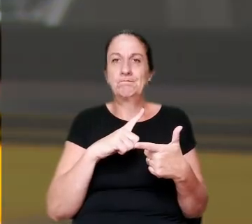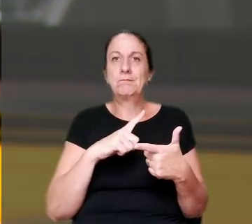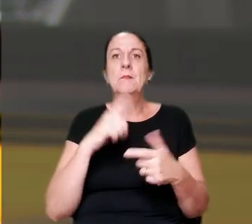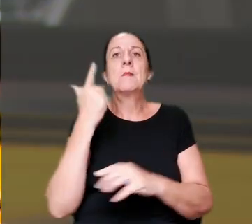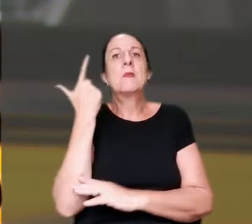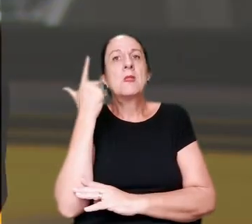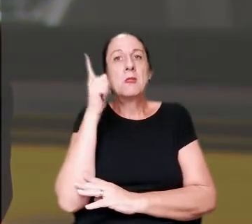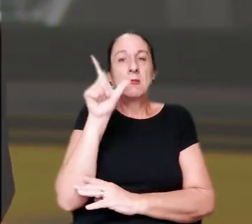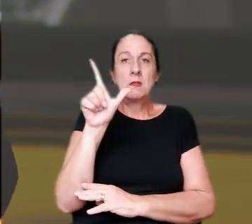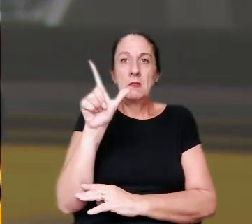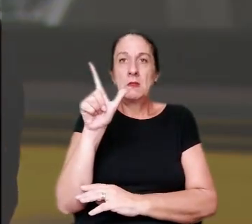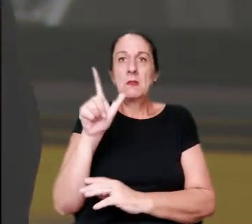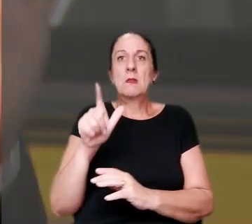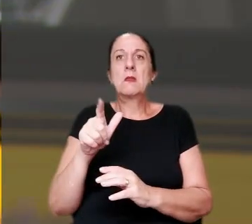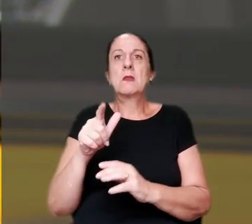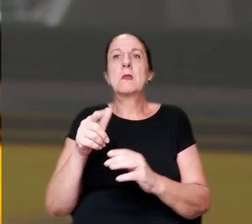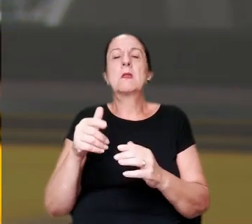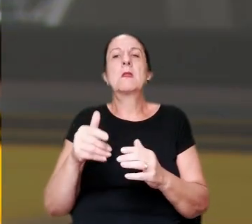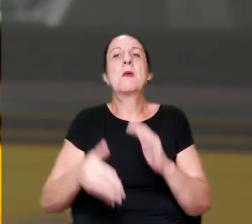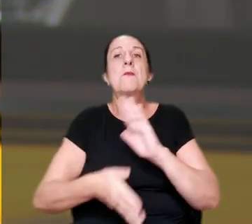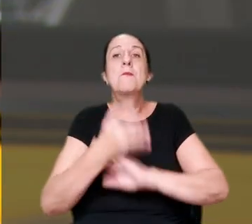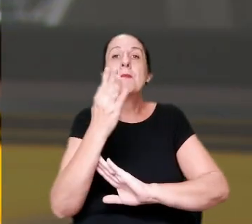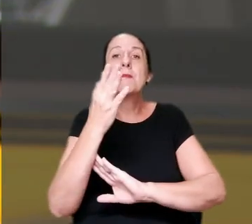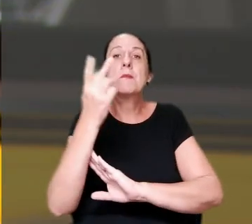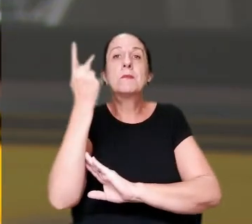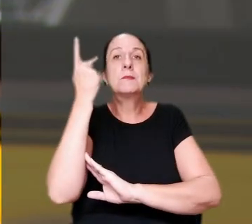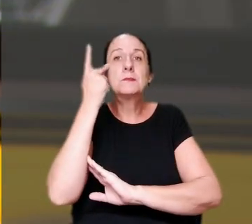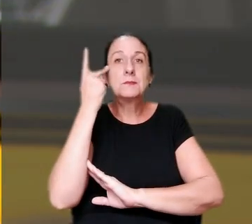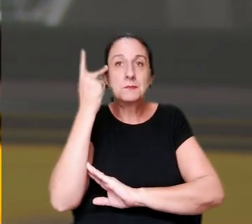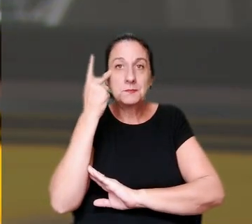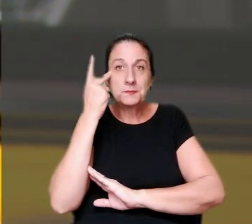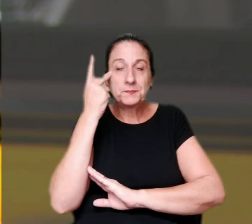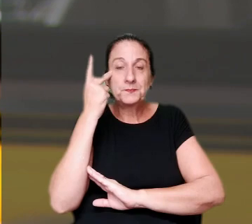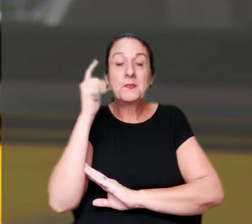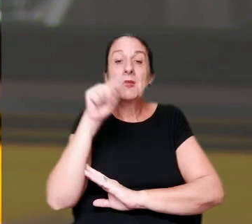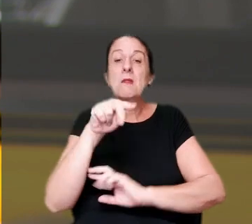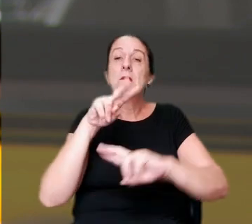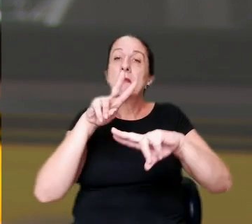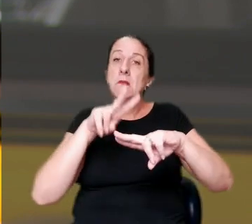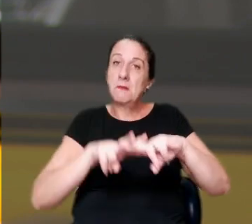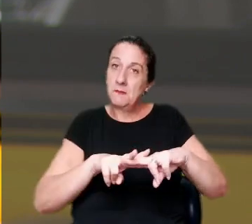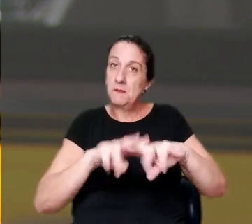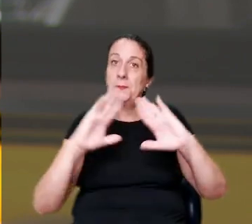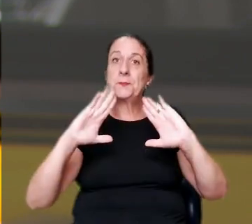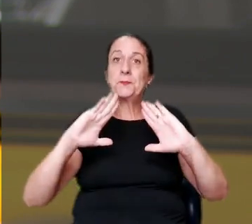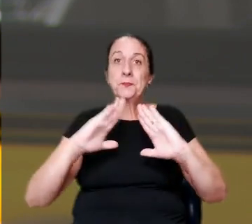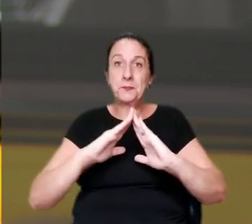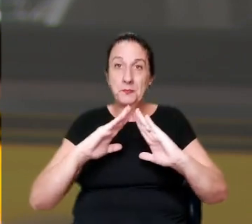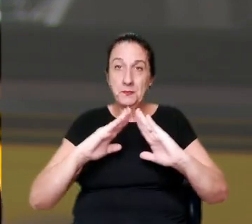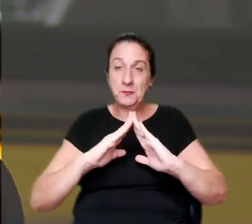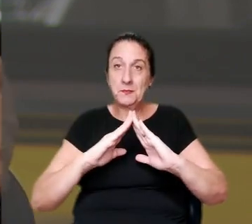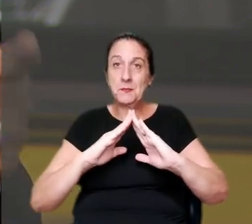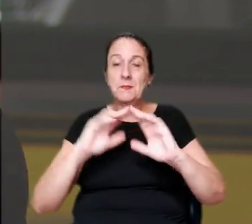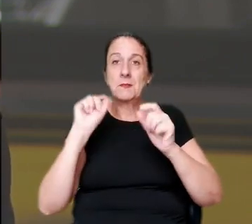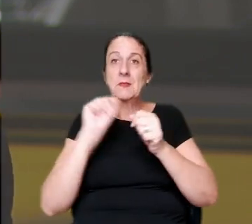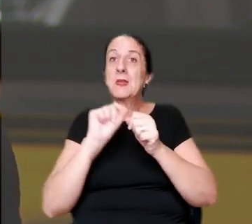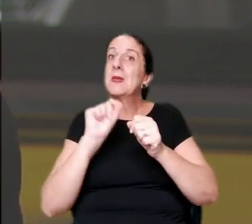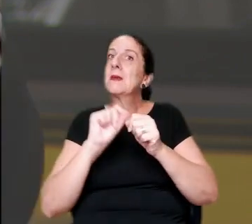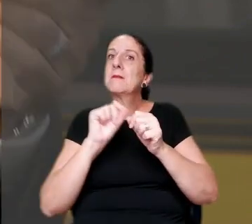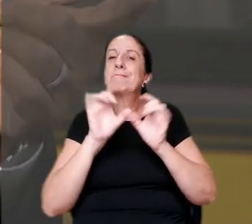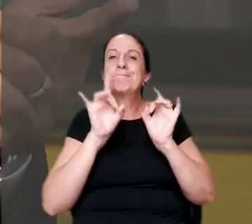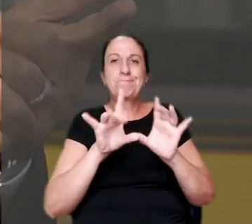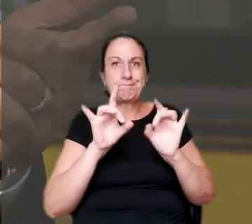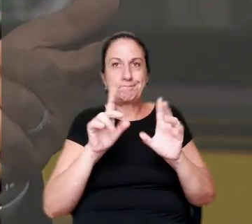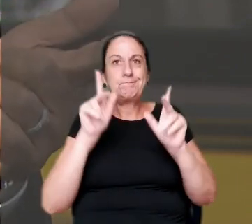ele conseguiu, viajaram com ele para São Paulo. Em São Paulo ele ficou na casa de um que